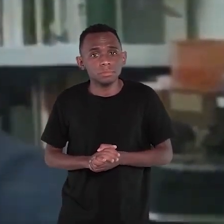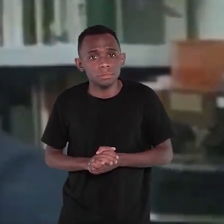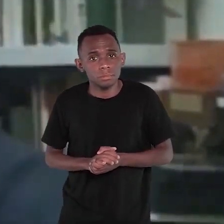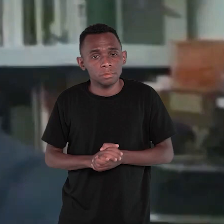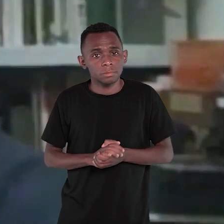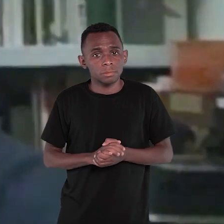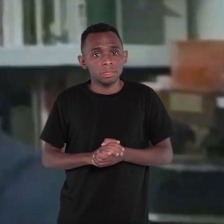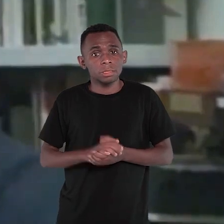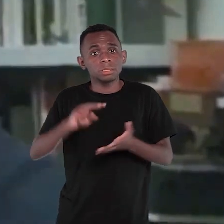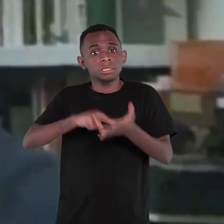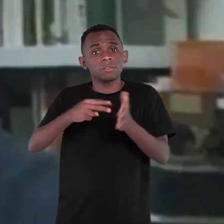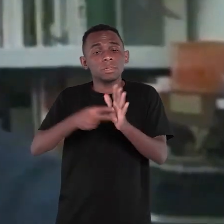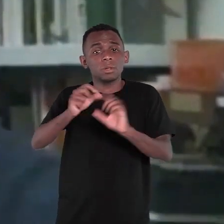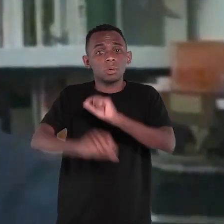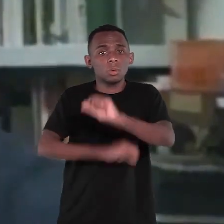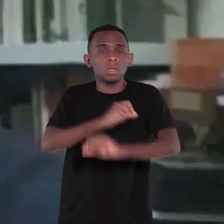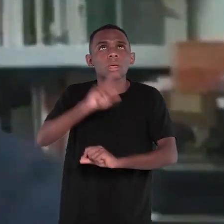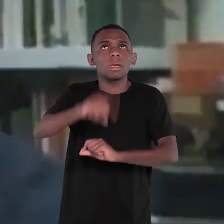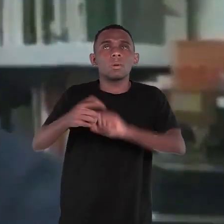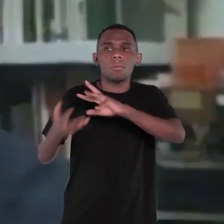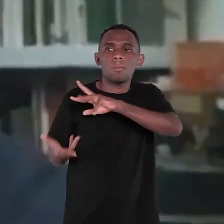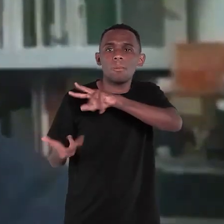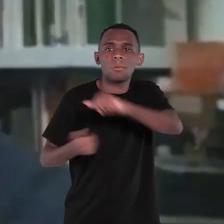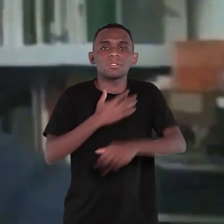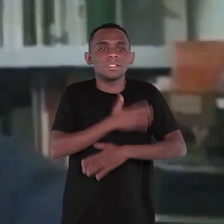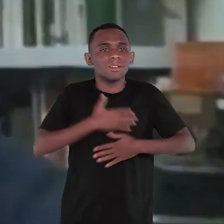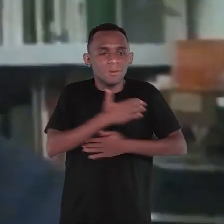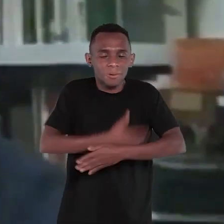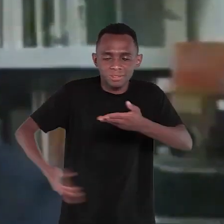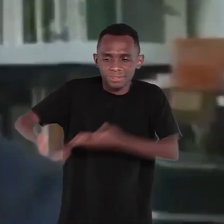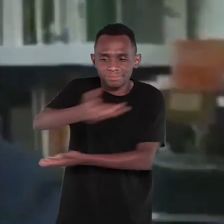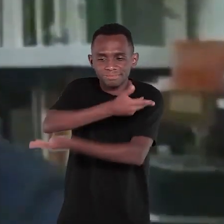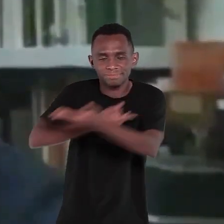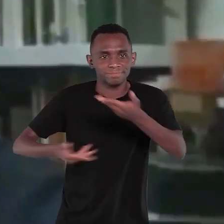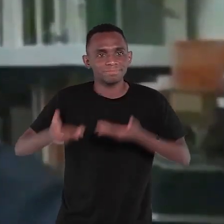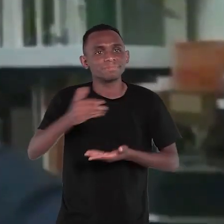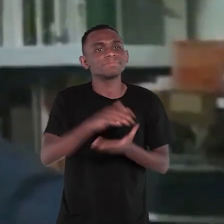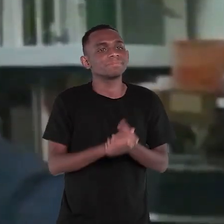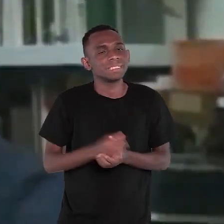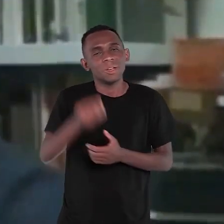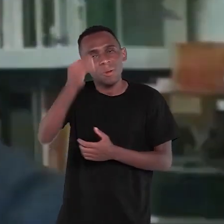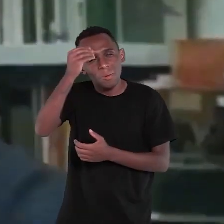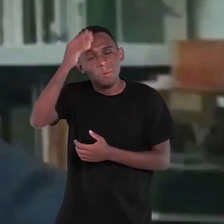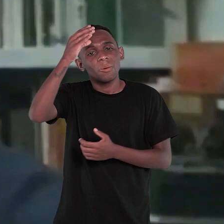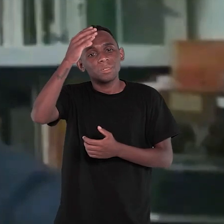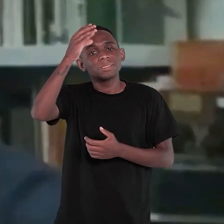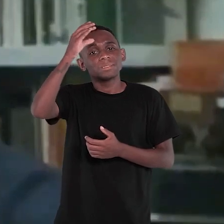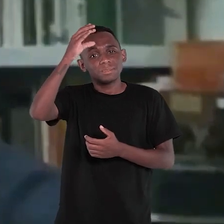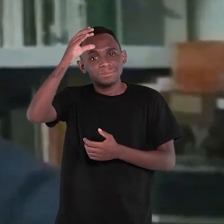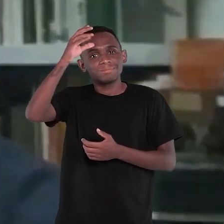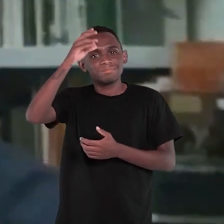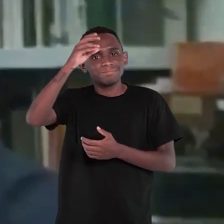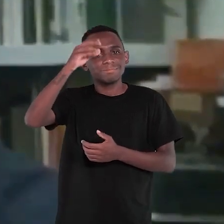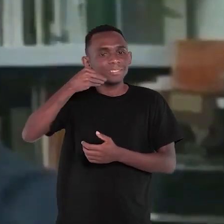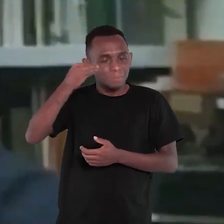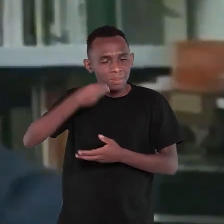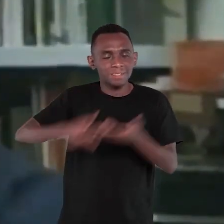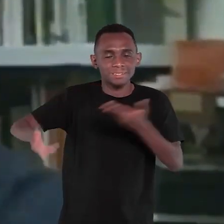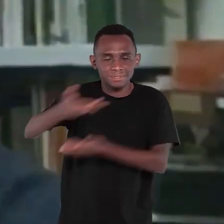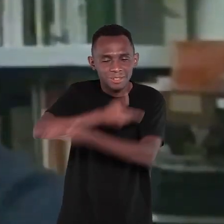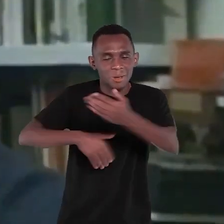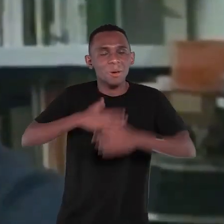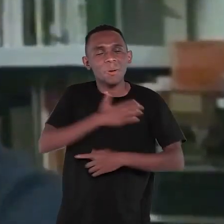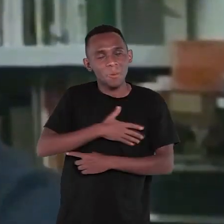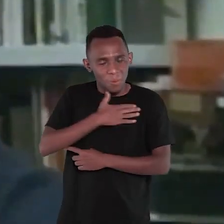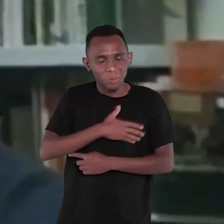quer dizer, é um mundo que gosta de compartilhar Engraçado. seus conhecimentos. É